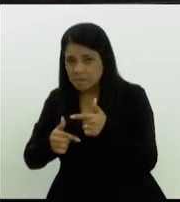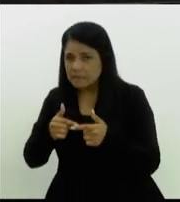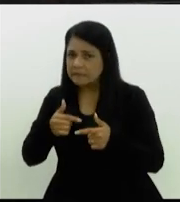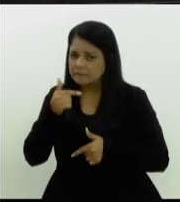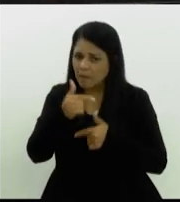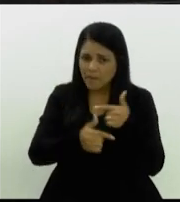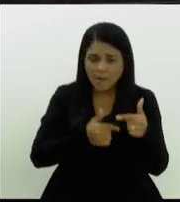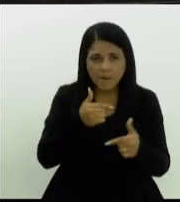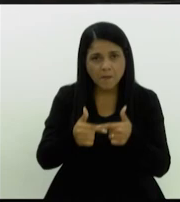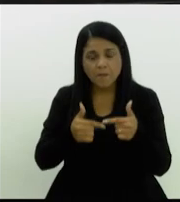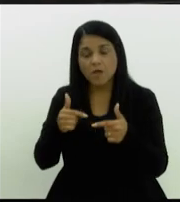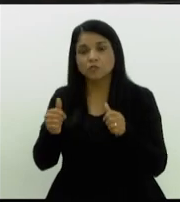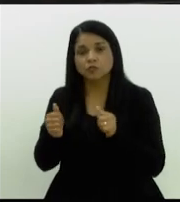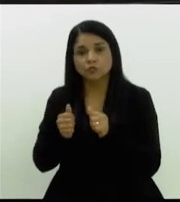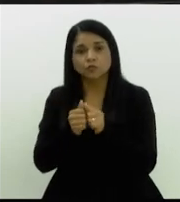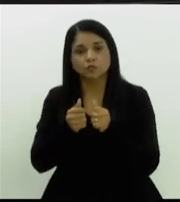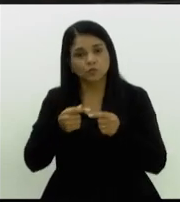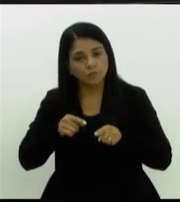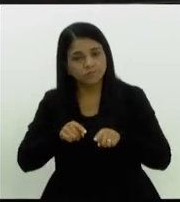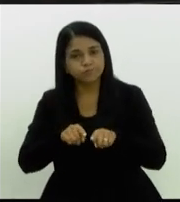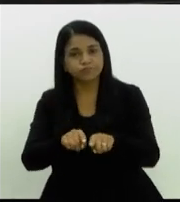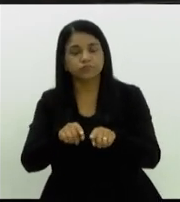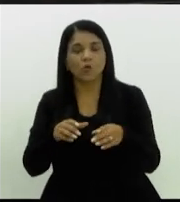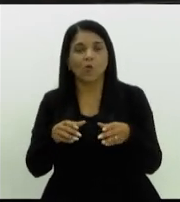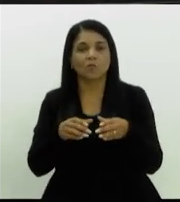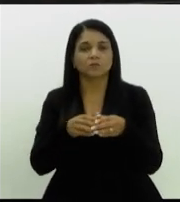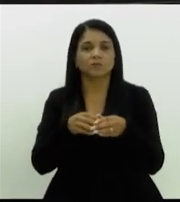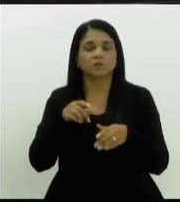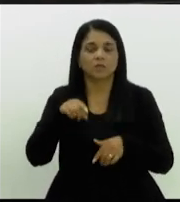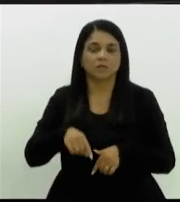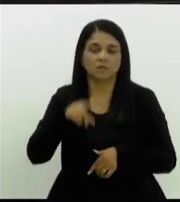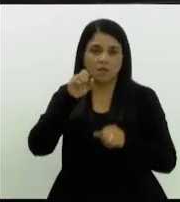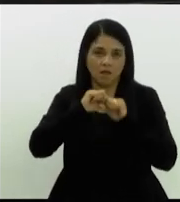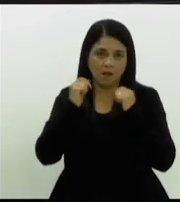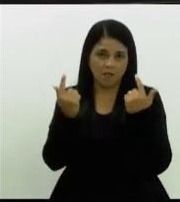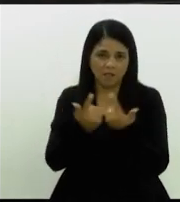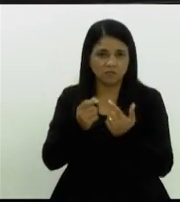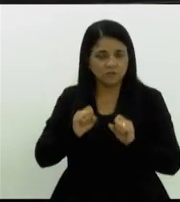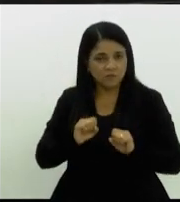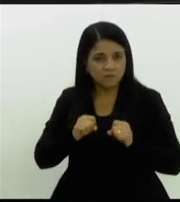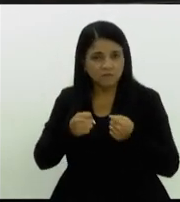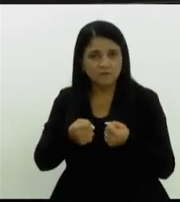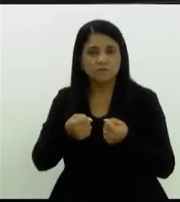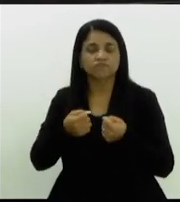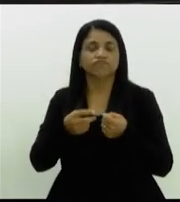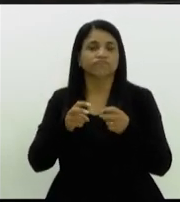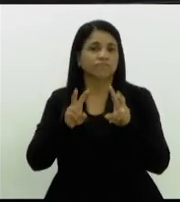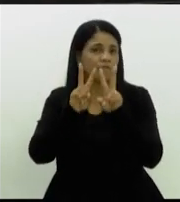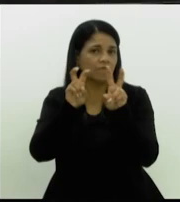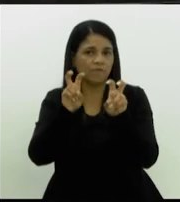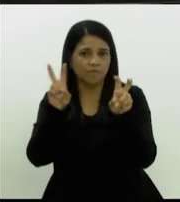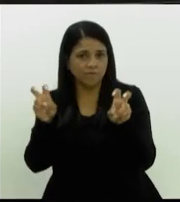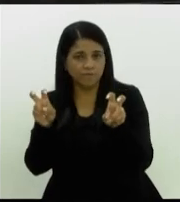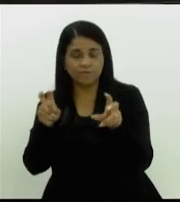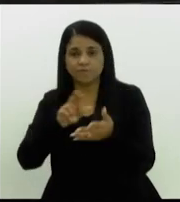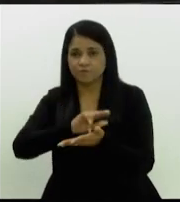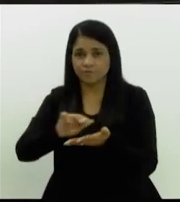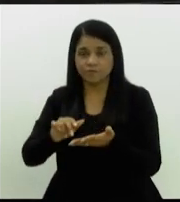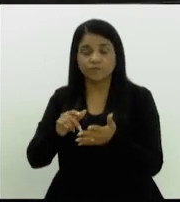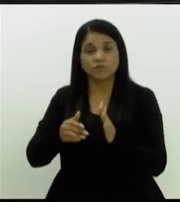comissão aqui dessa casa, defendendo diversos casos emblemáticos. Ítalo foi